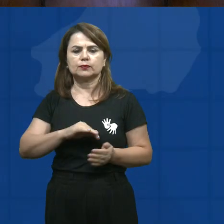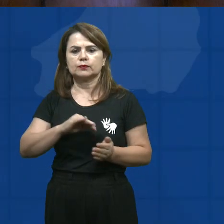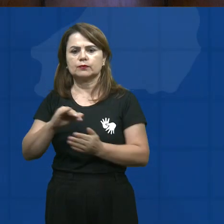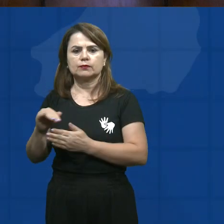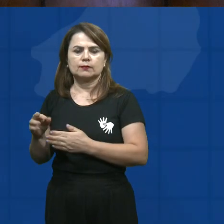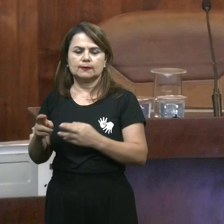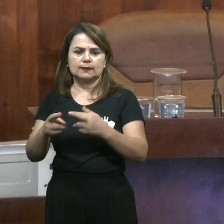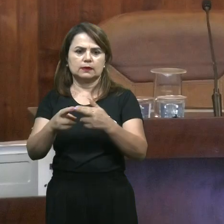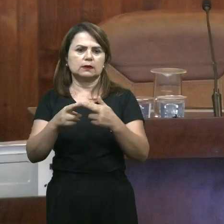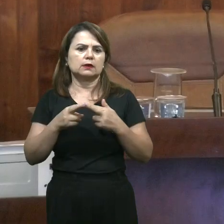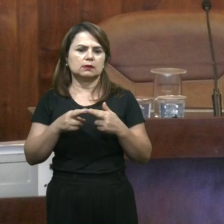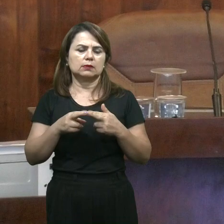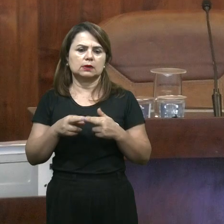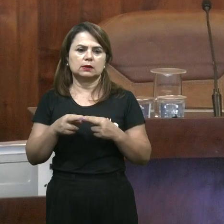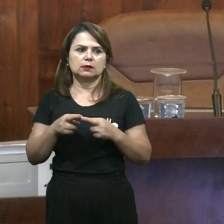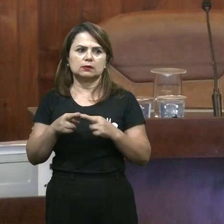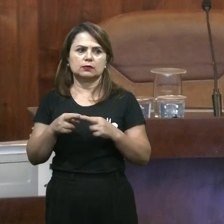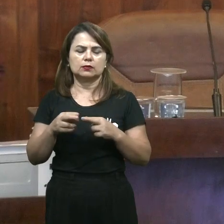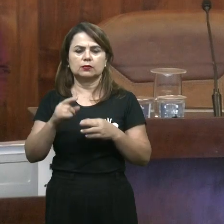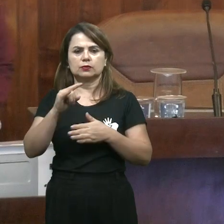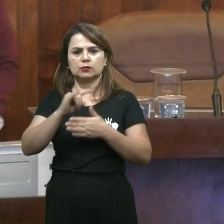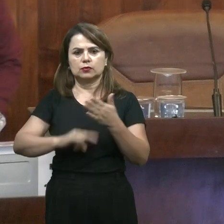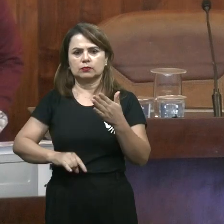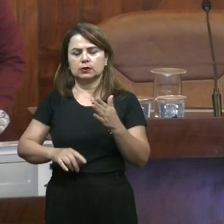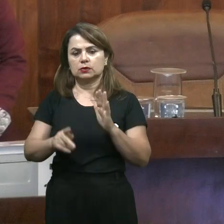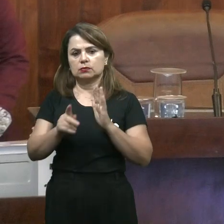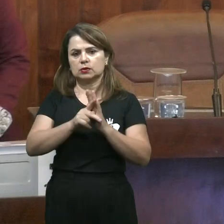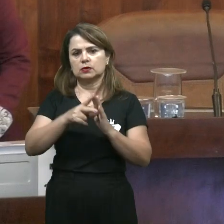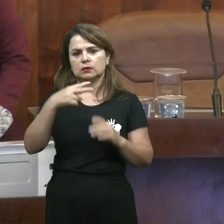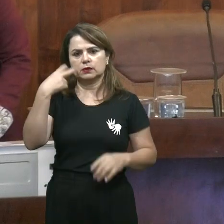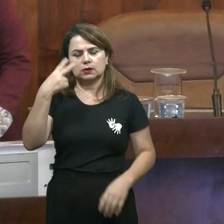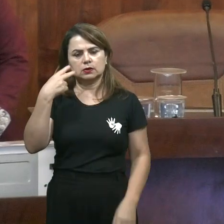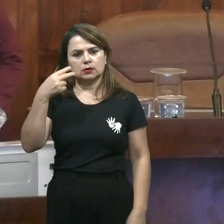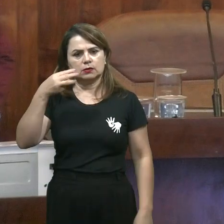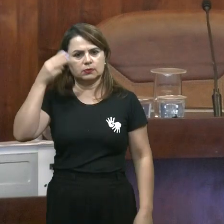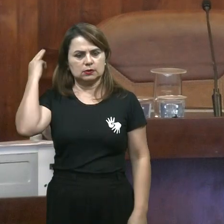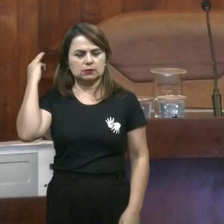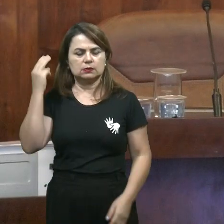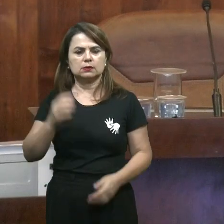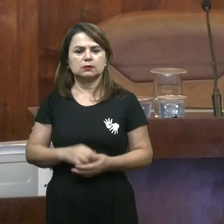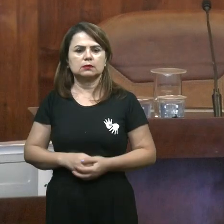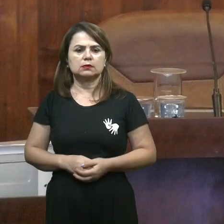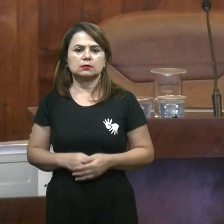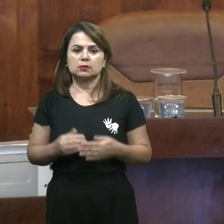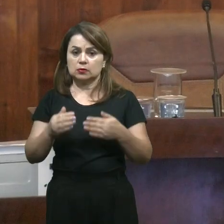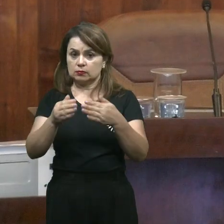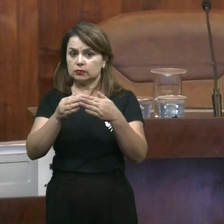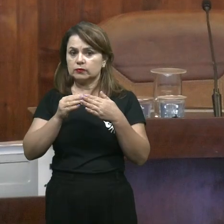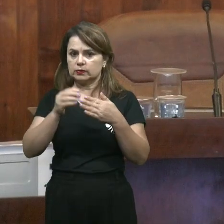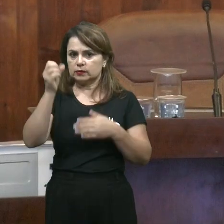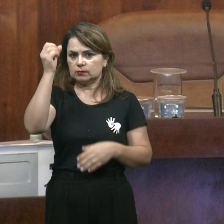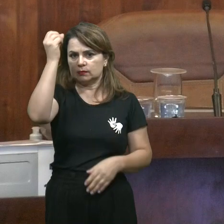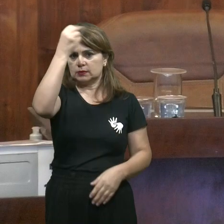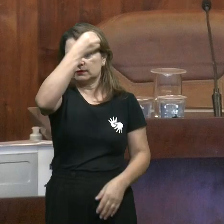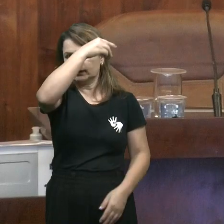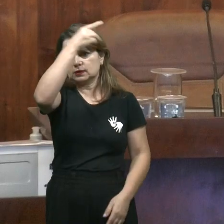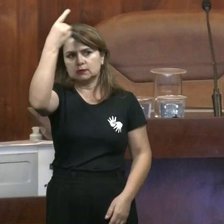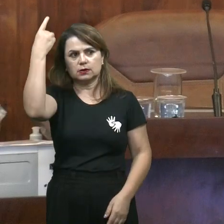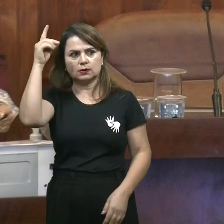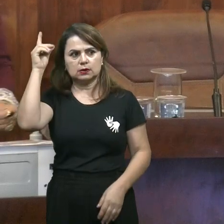Requerimento 1779, barra 224, do vereador Marcos Rezende. Solicitando ao Prefeito Municipal de Amarilha, o senhor Daniel Alonso,